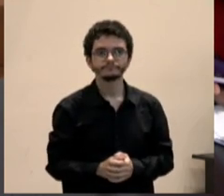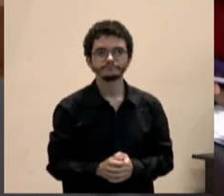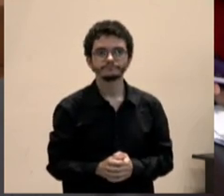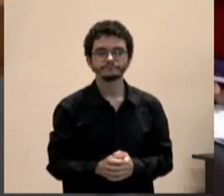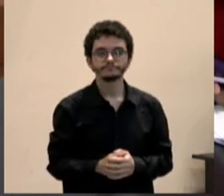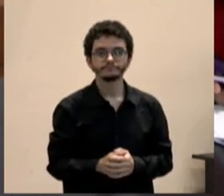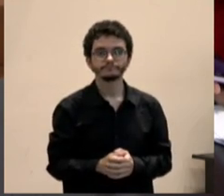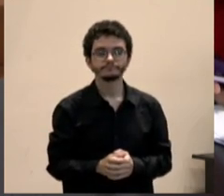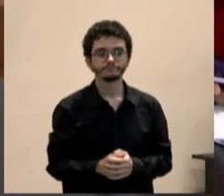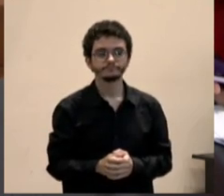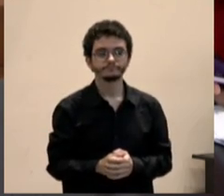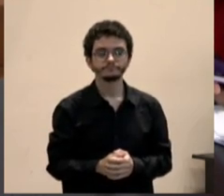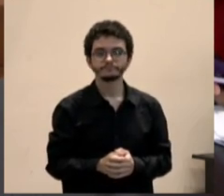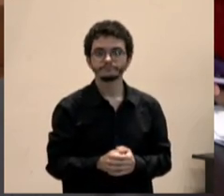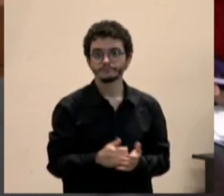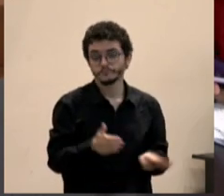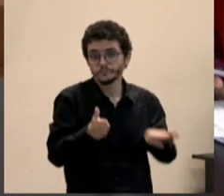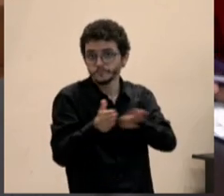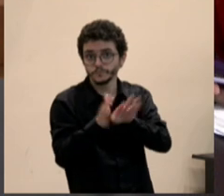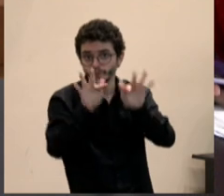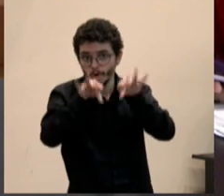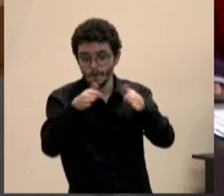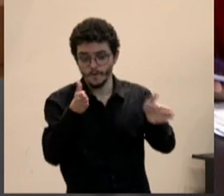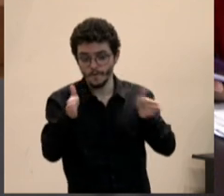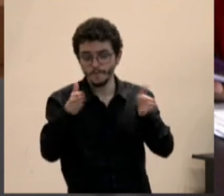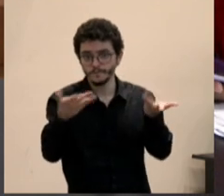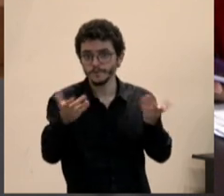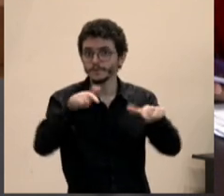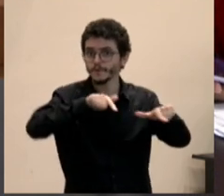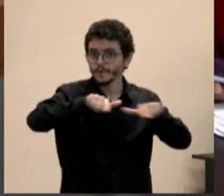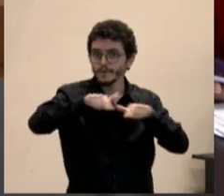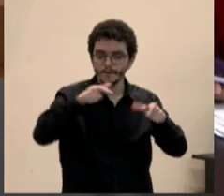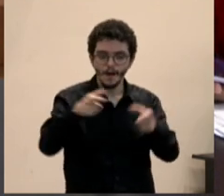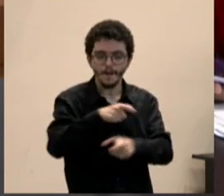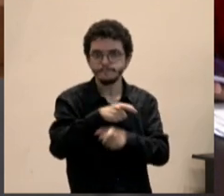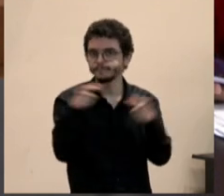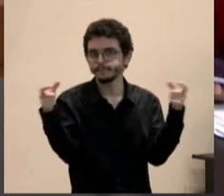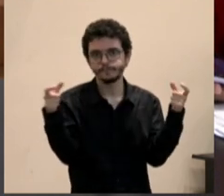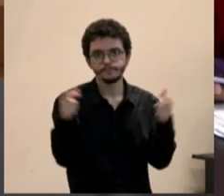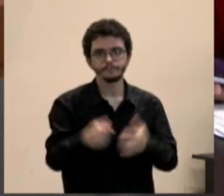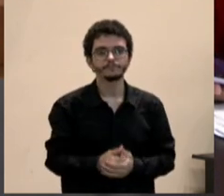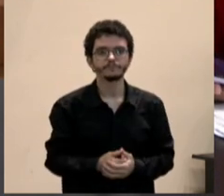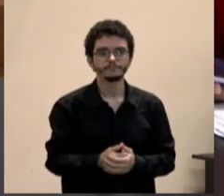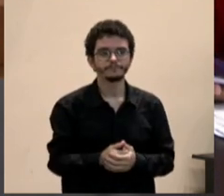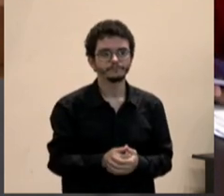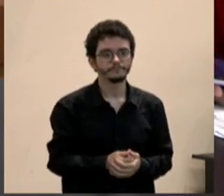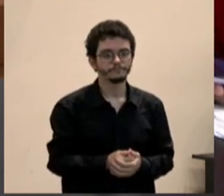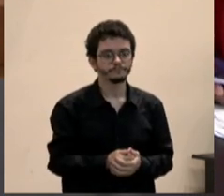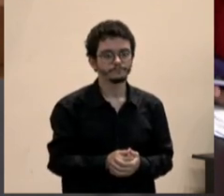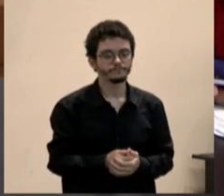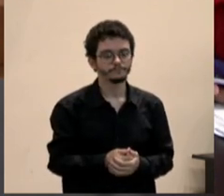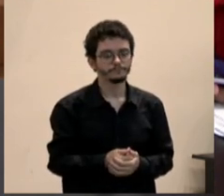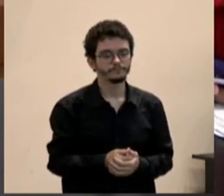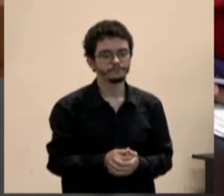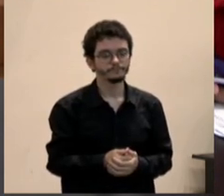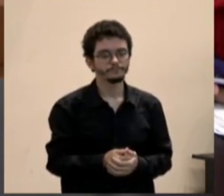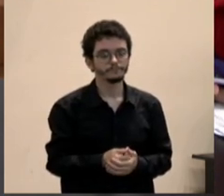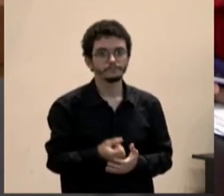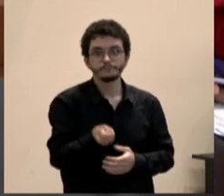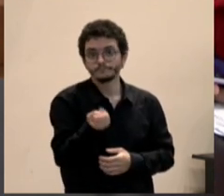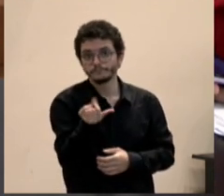Concluímos a meta, o período, os trabalhadores, em grande parte, alguns estados